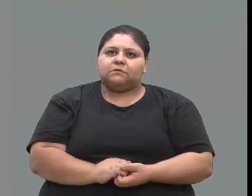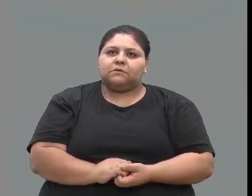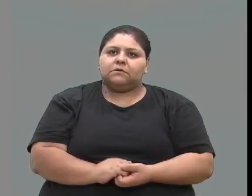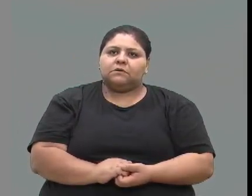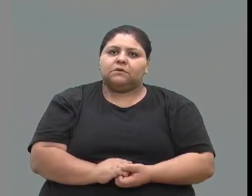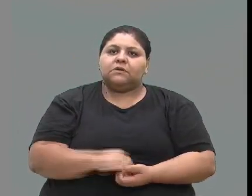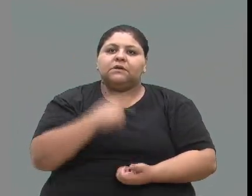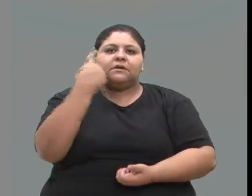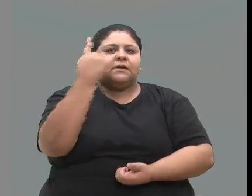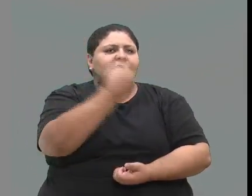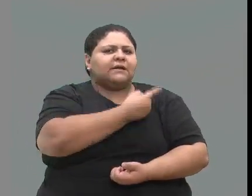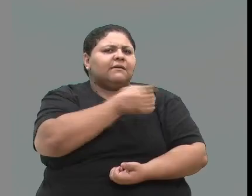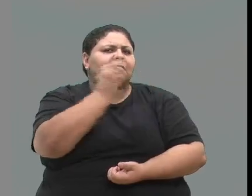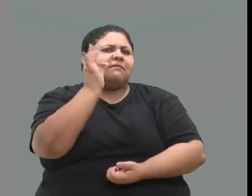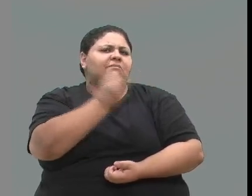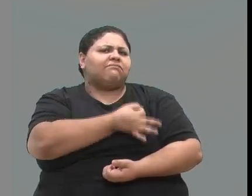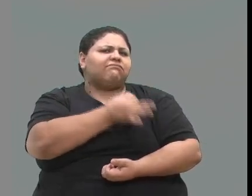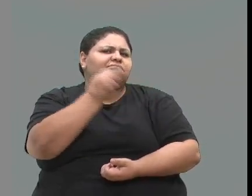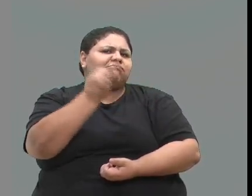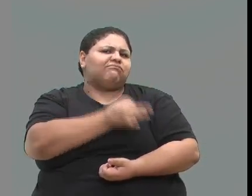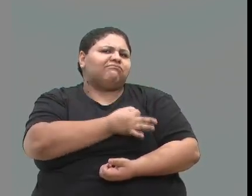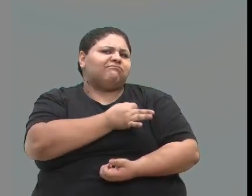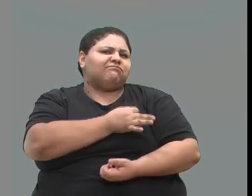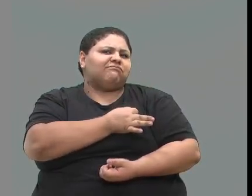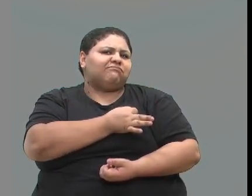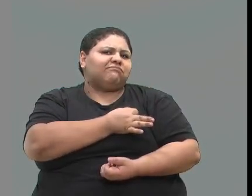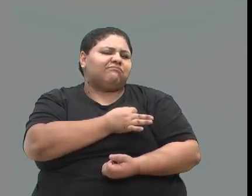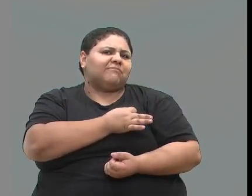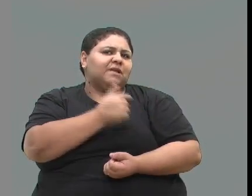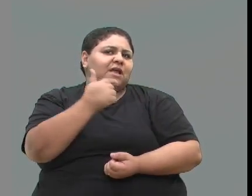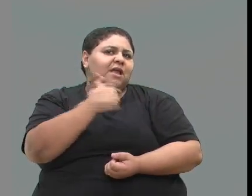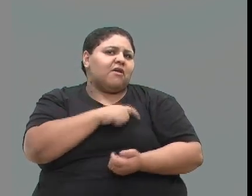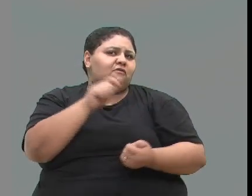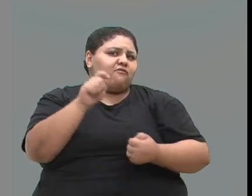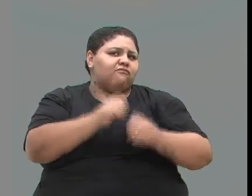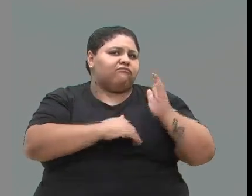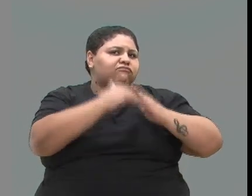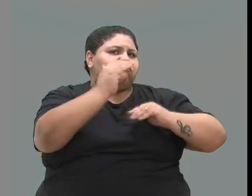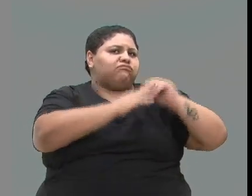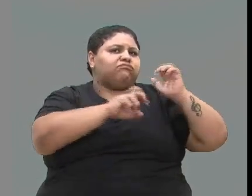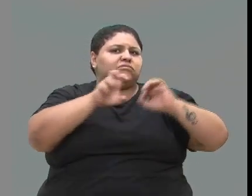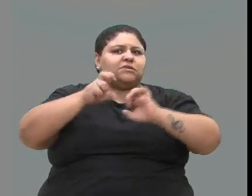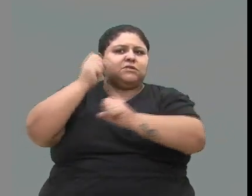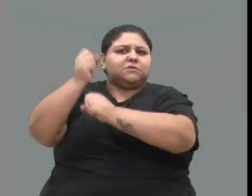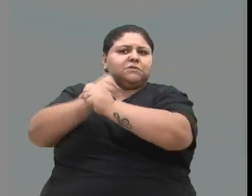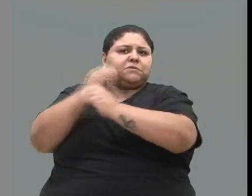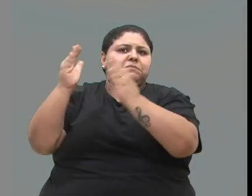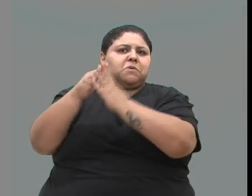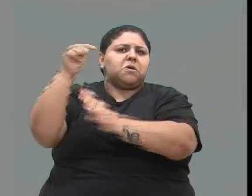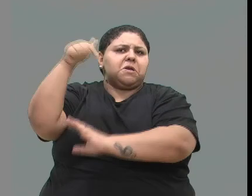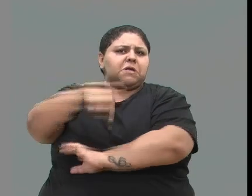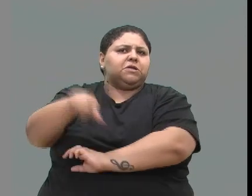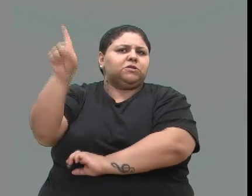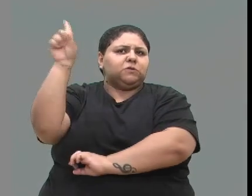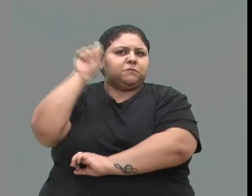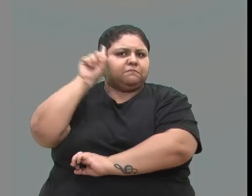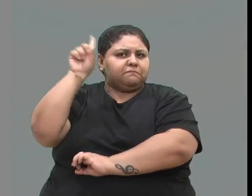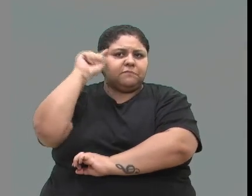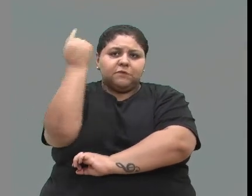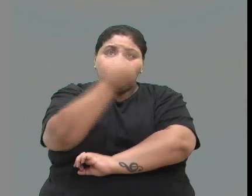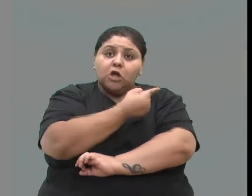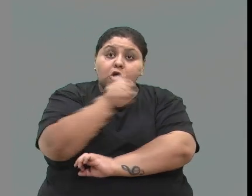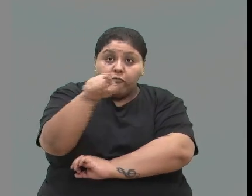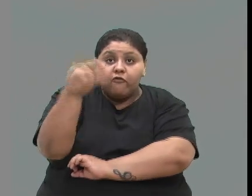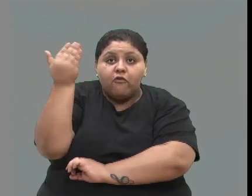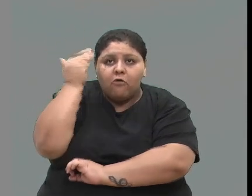Aqui é um paraíso, para mim é um paraíso. Pratico exercício, 5 anos que eu moro aqui, pratico diariamente. E você sabia